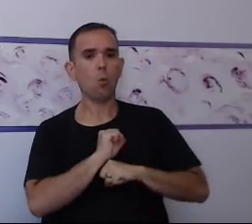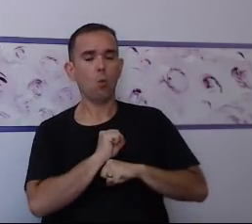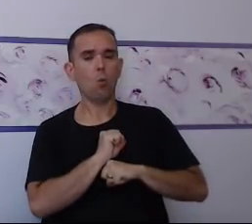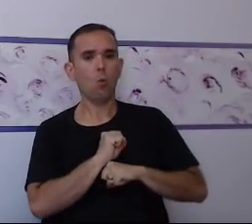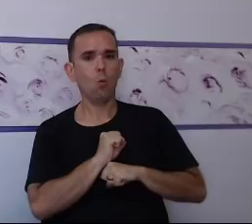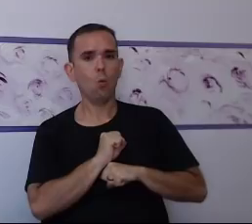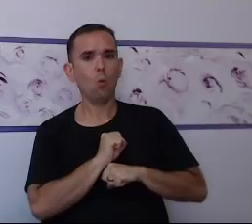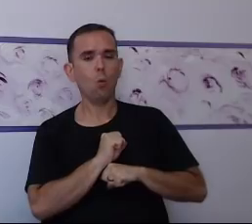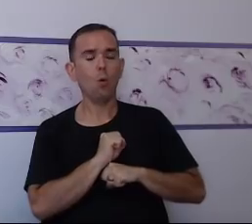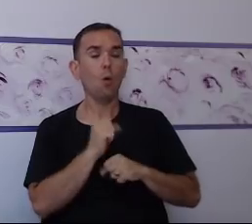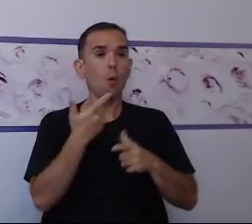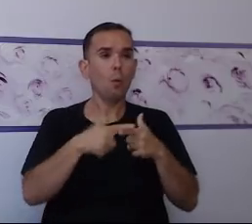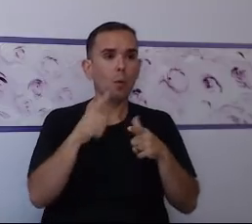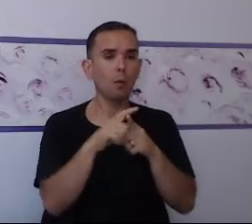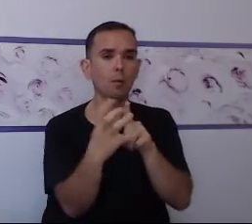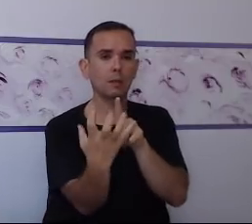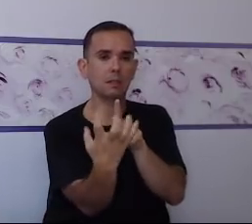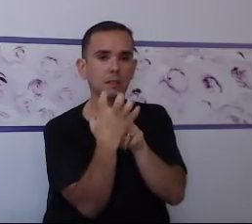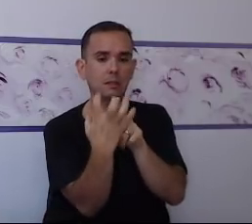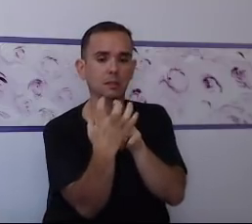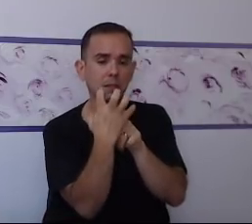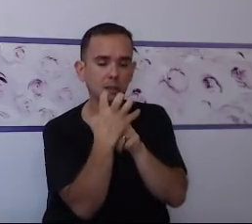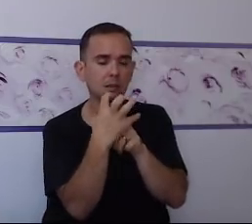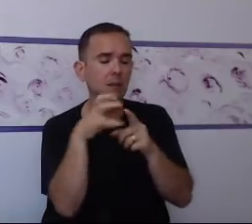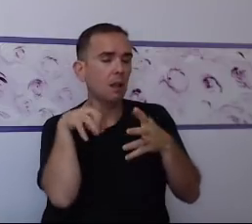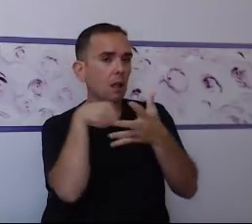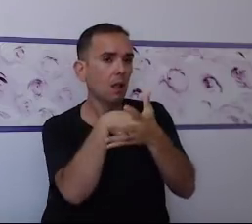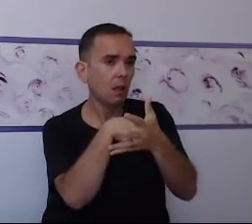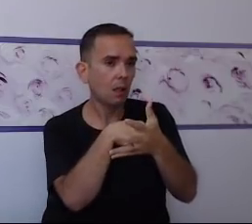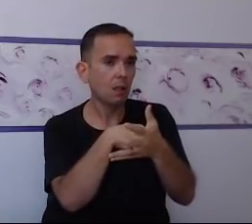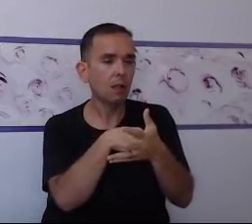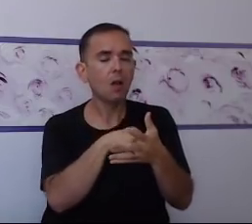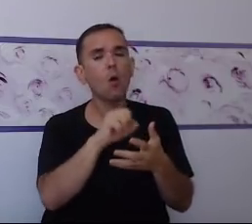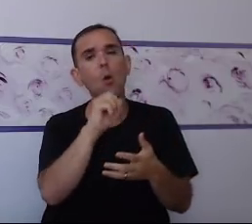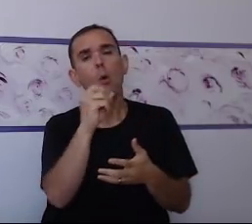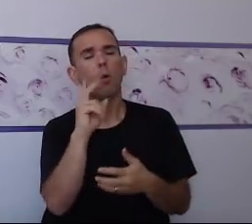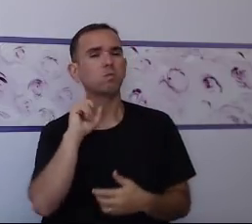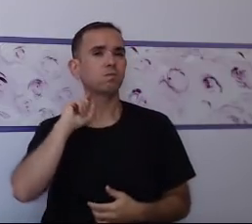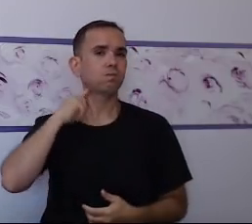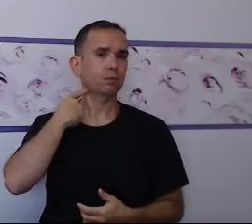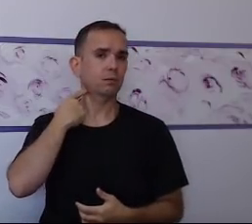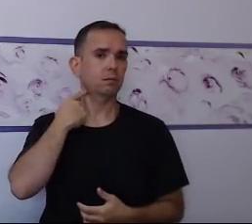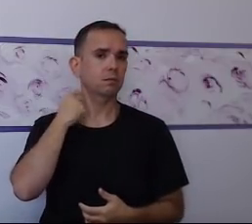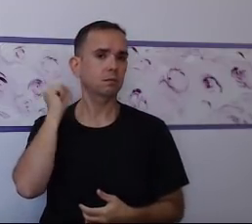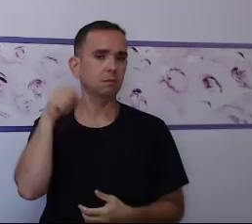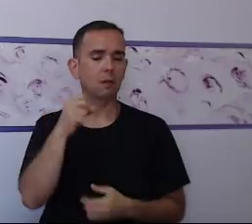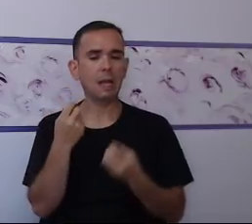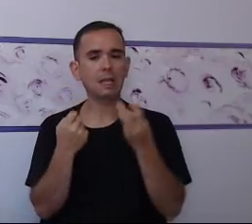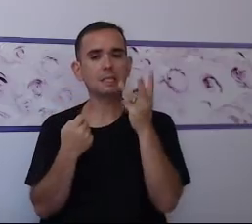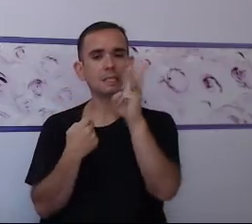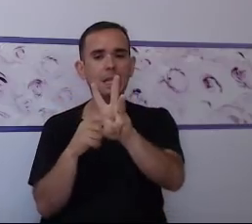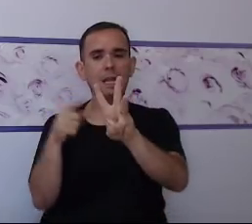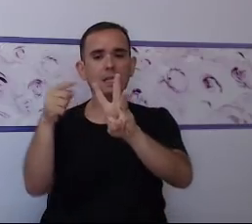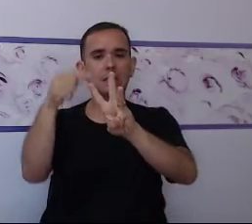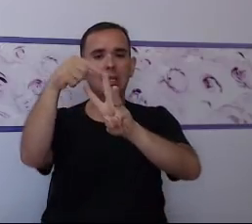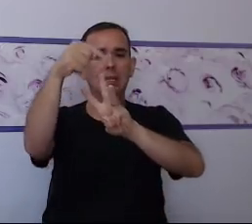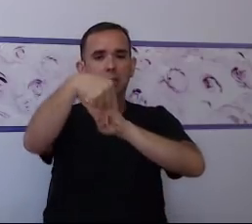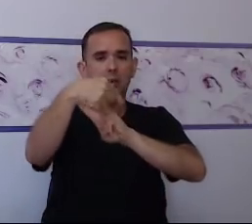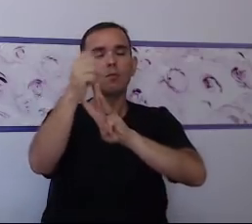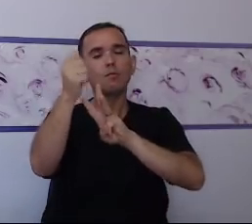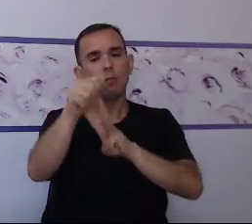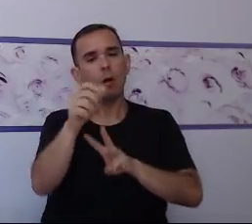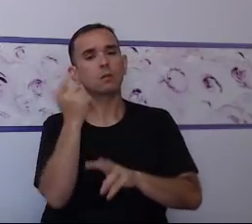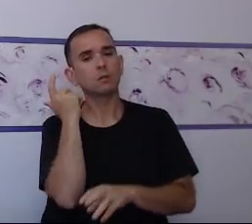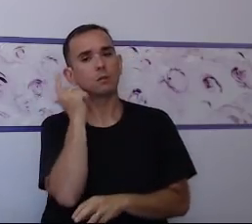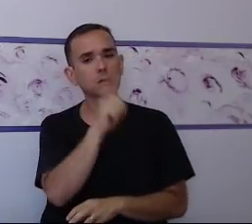por sequela de infecções de traumatismos ou intoxicações. Então, são as 3 formas que pode vir